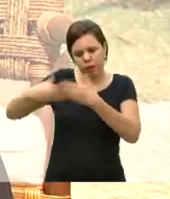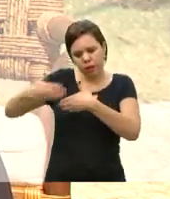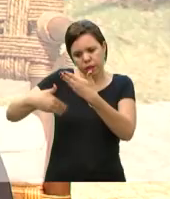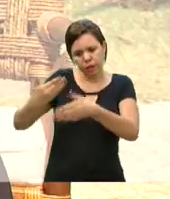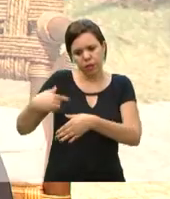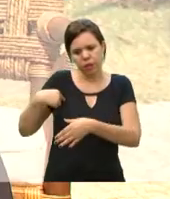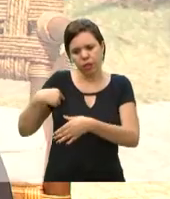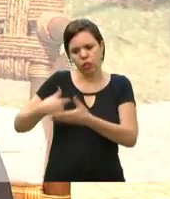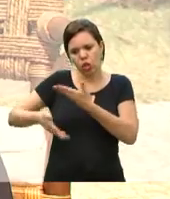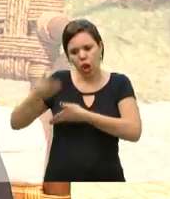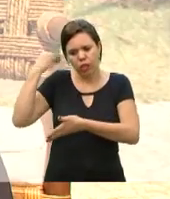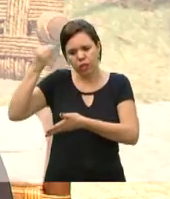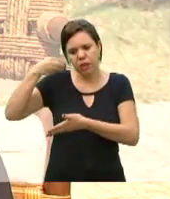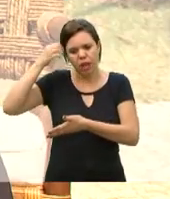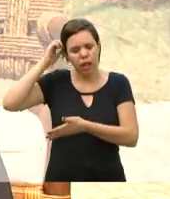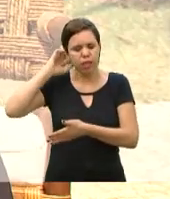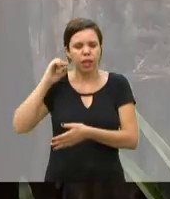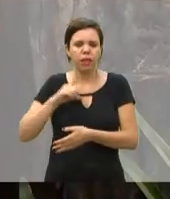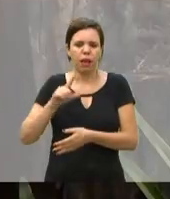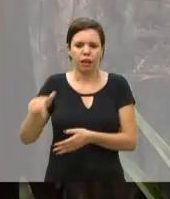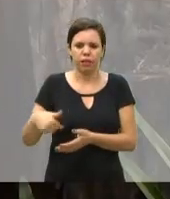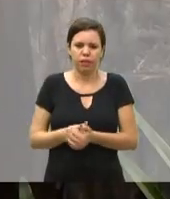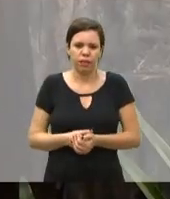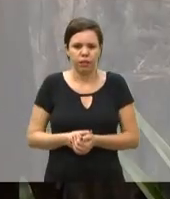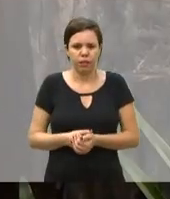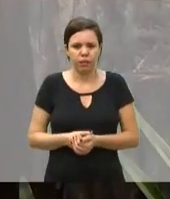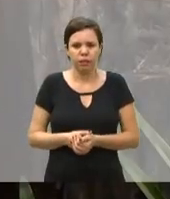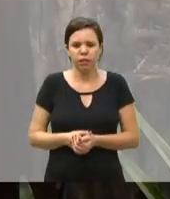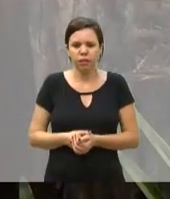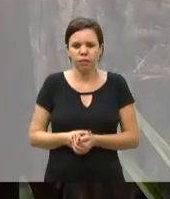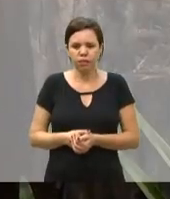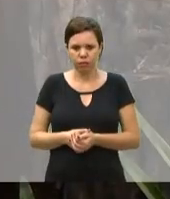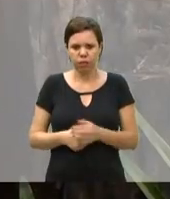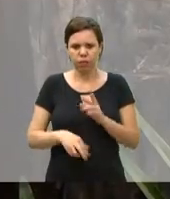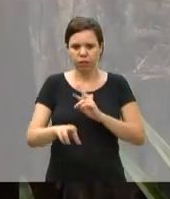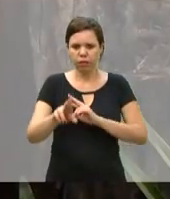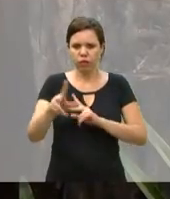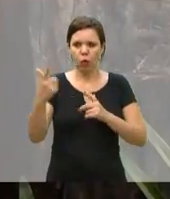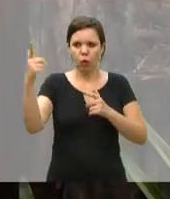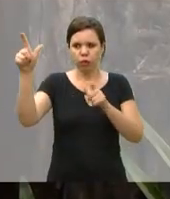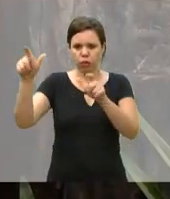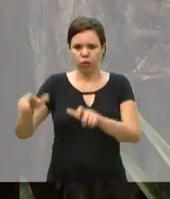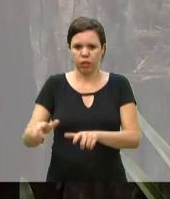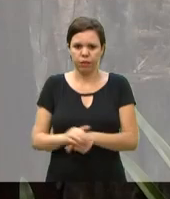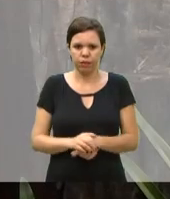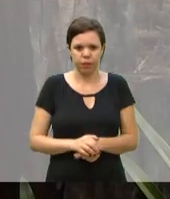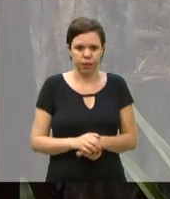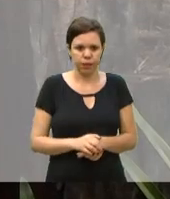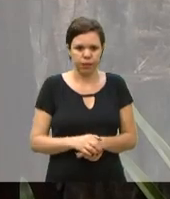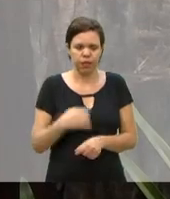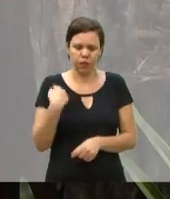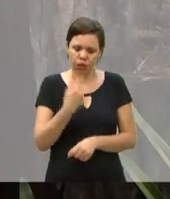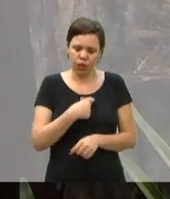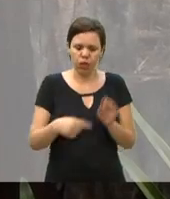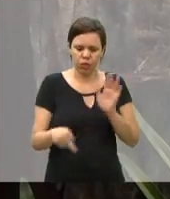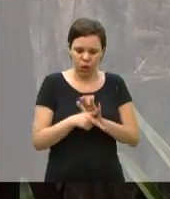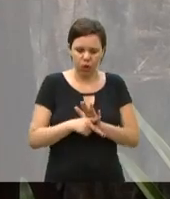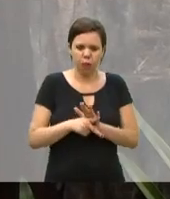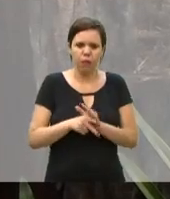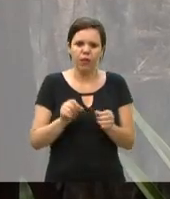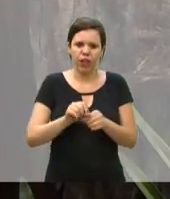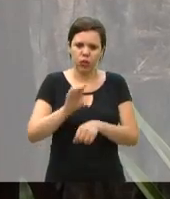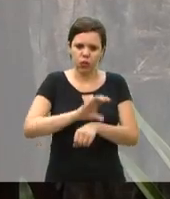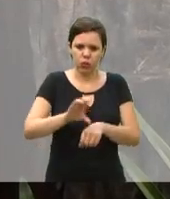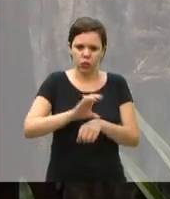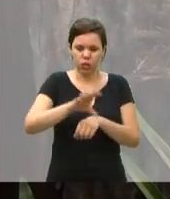que a gente tem aqui, né? Acho que e essa vocês faz vão, a diferença assim, se capacitando de qualquer outro no lugar. Dia a dia, né? Nós vamos nos capacitando. Porque o aluno traz